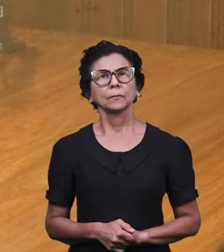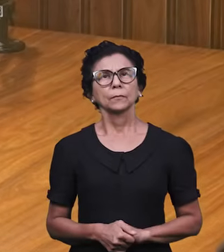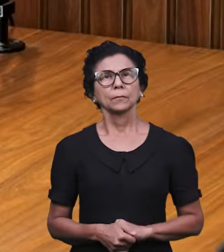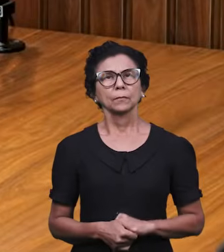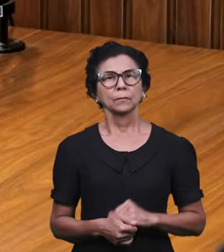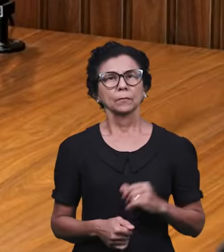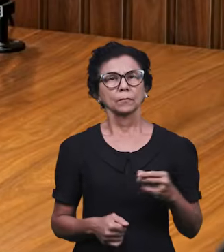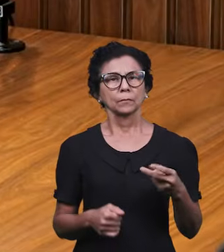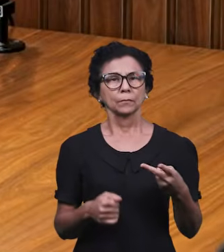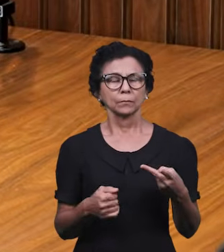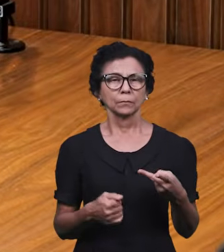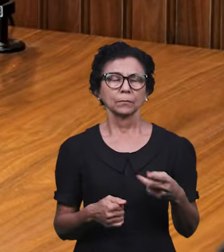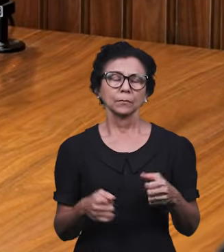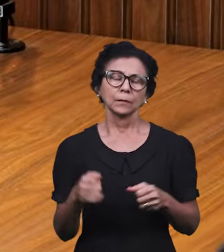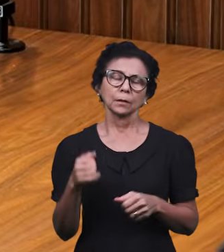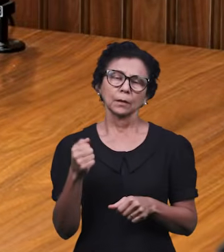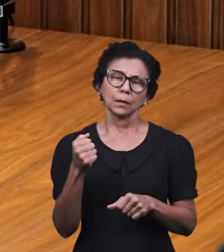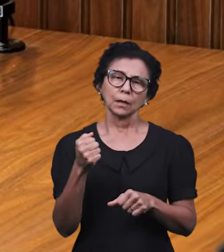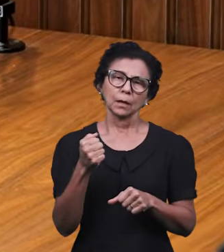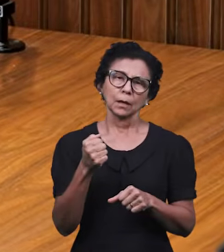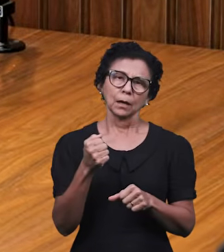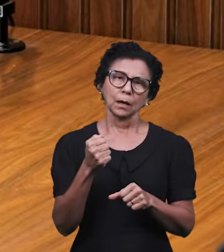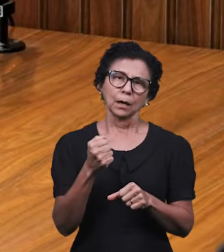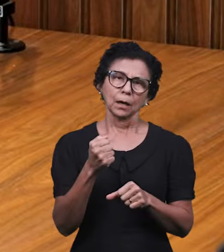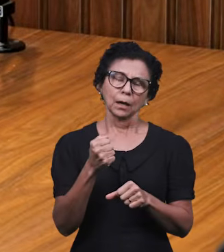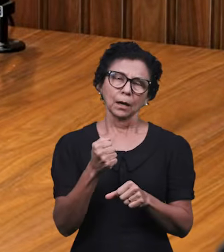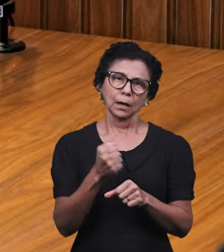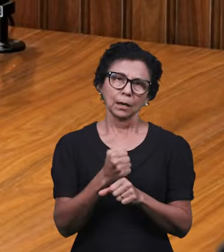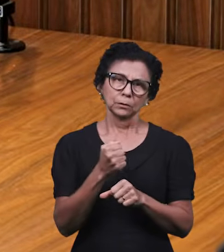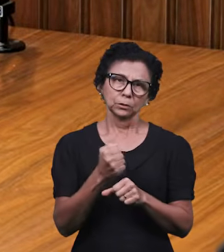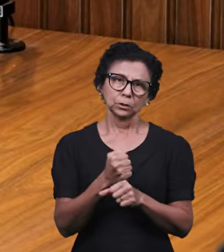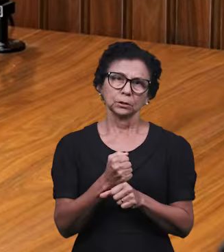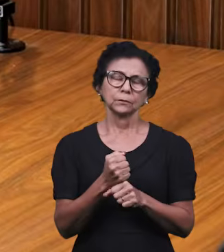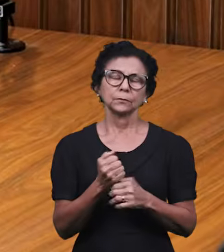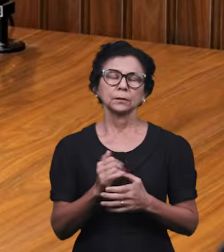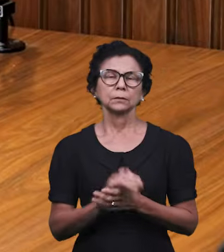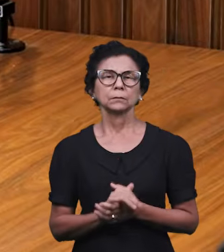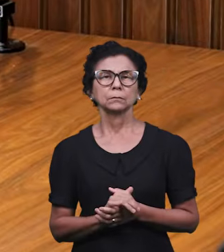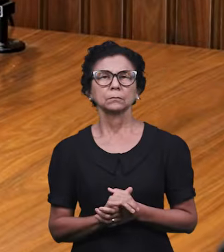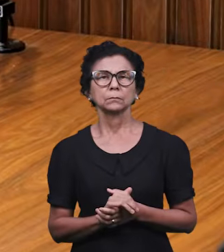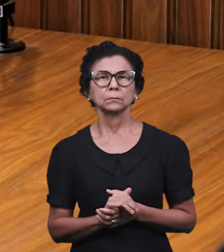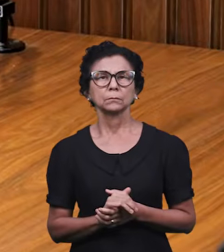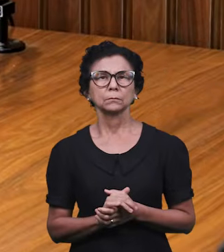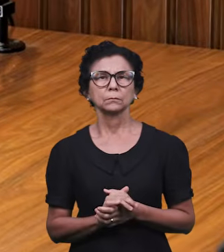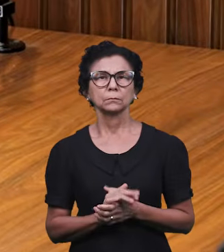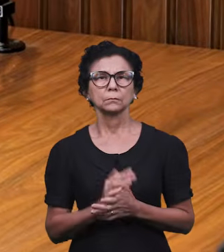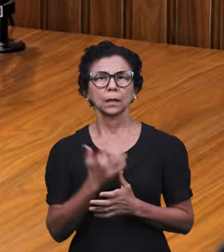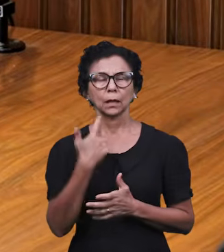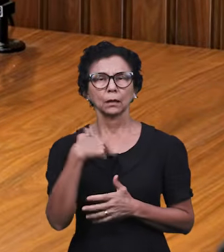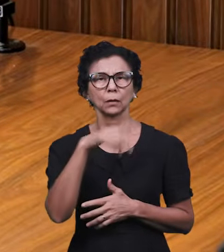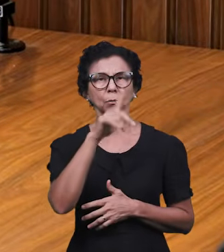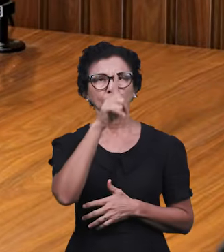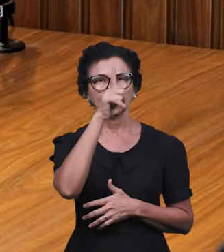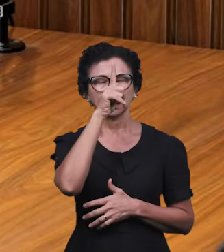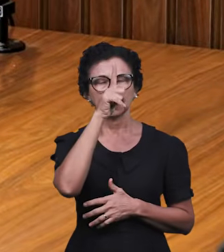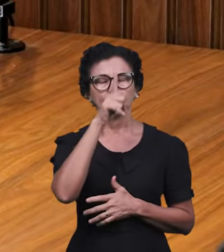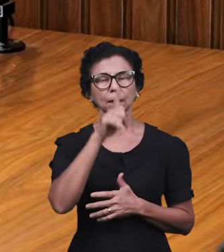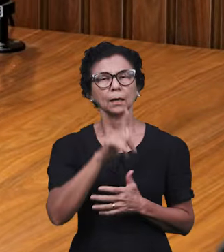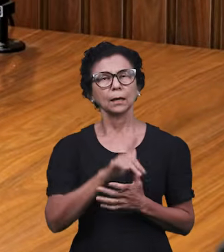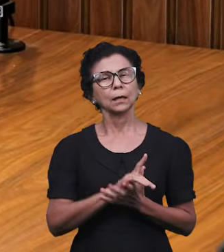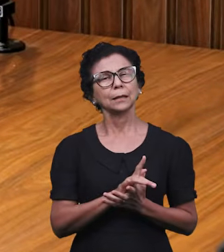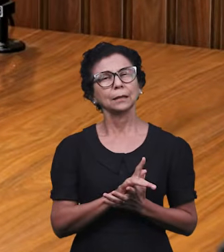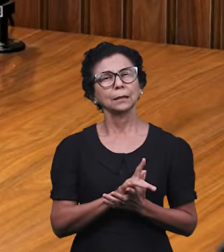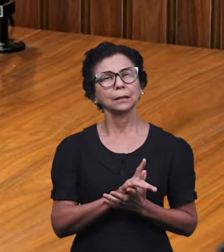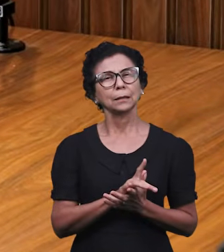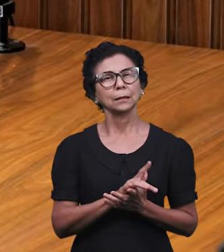são derivados do latim, né, da parte aqui hebraica, do grego, e ela tem